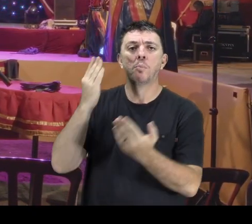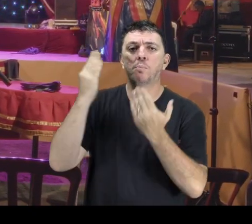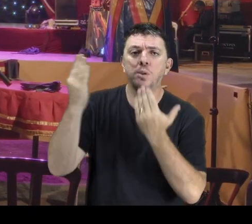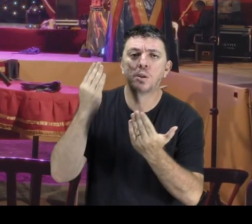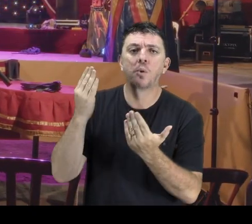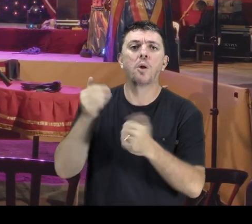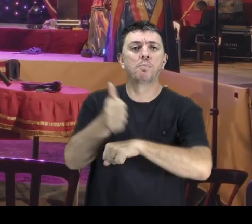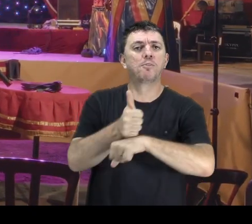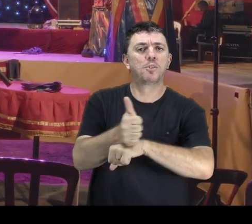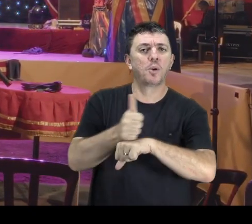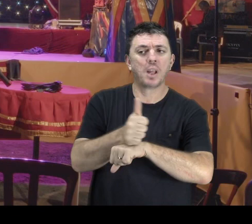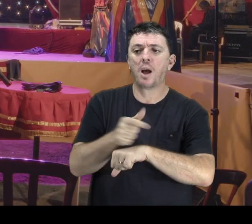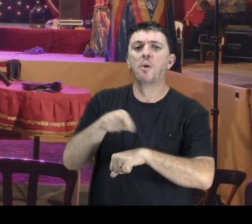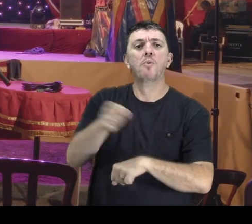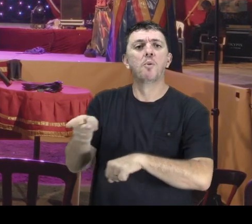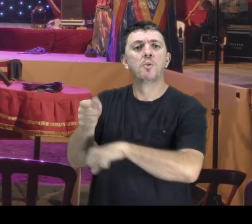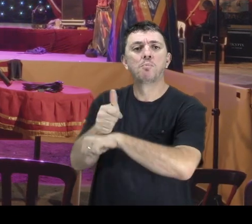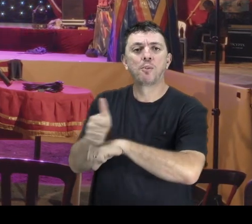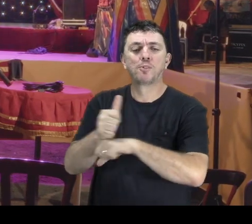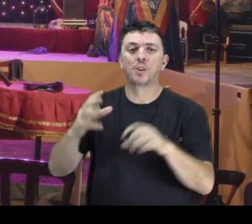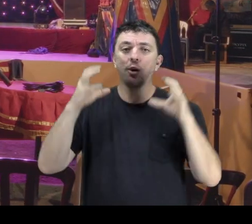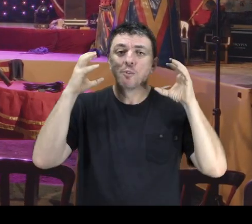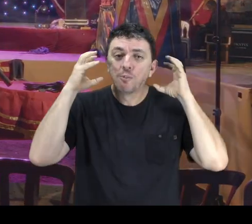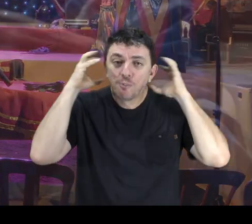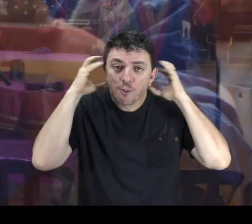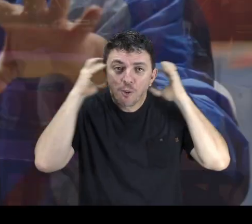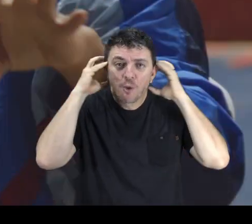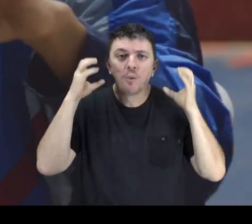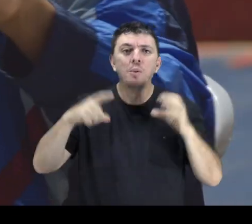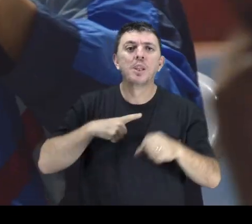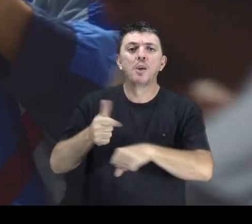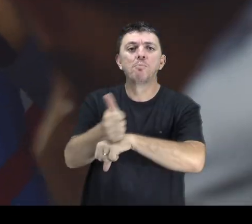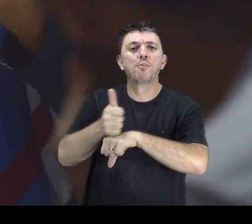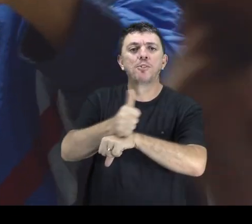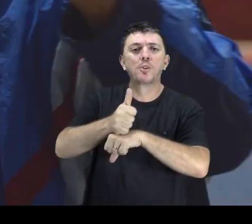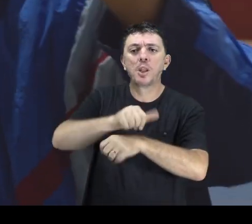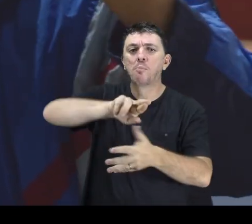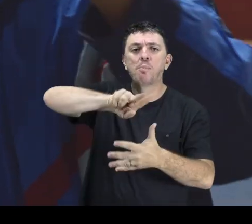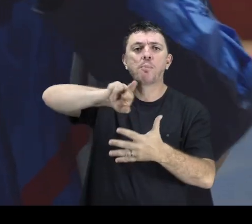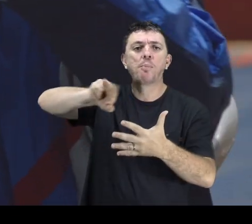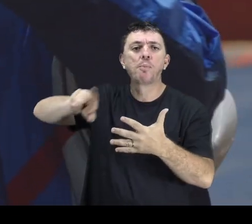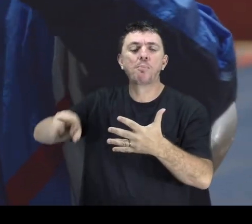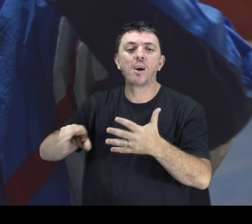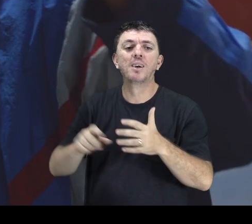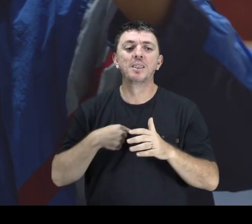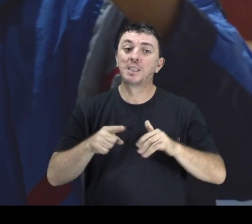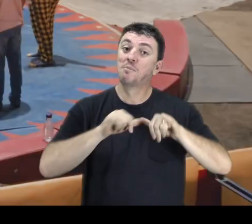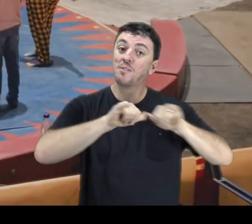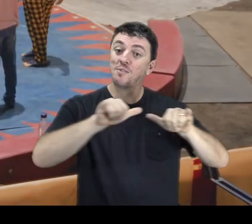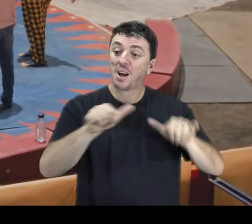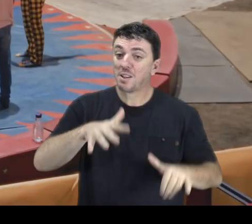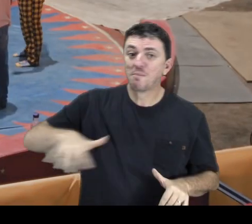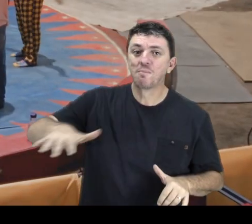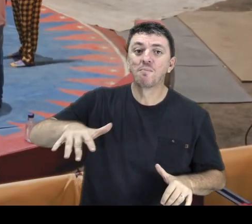aqui tem... Que a gente fazia uma firula com isso, né? Para poder chamar mais atenção. E a